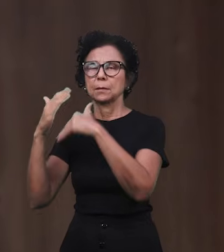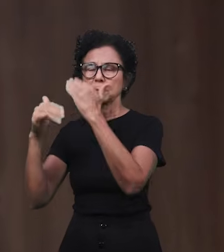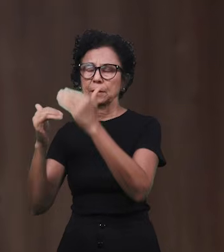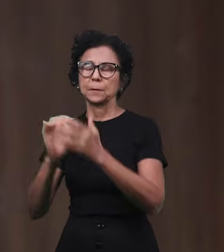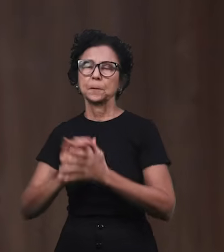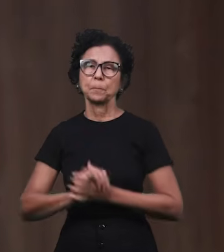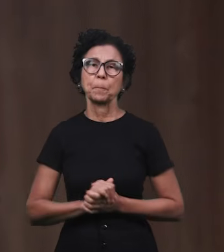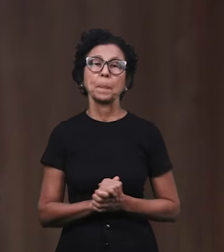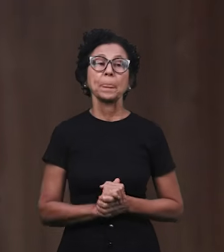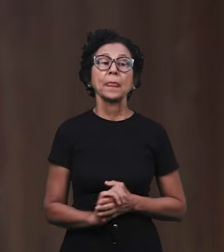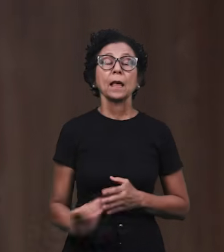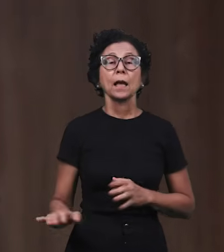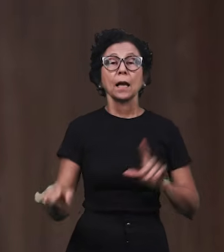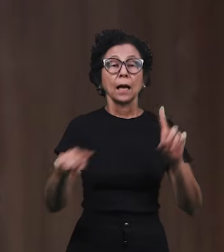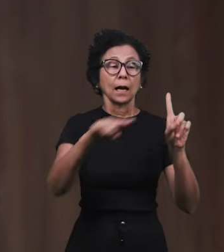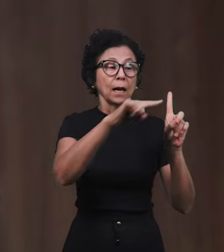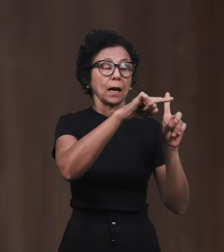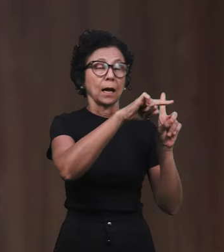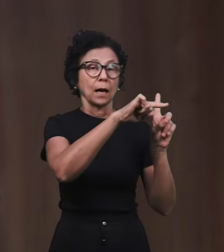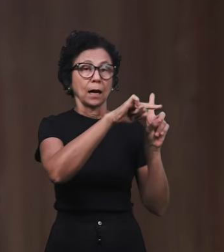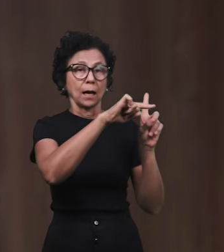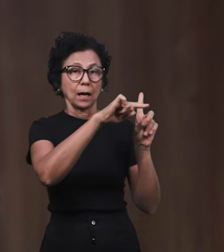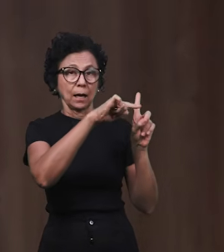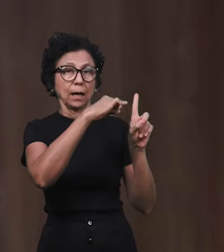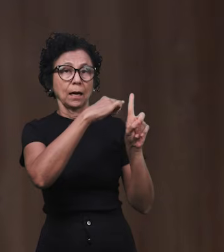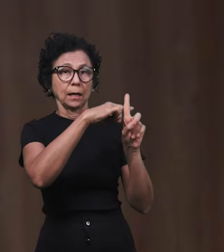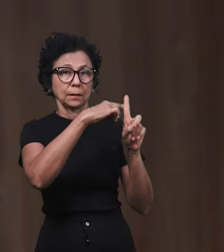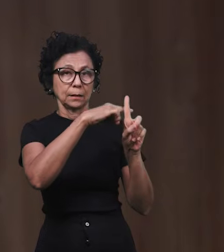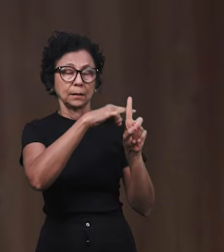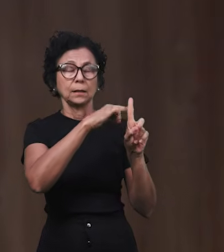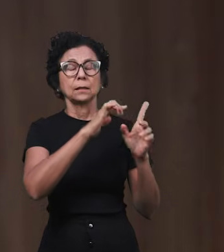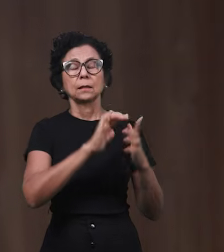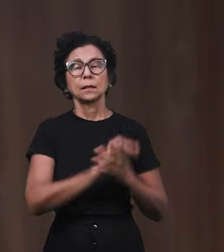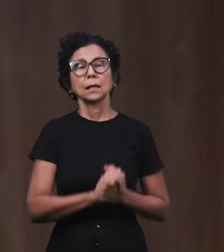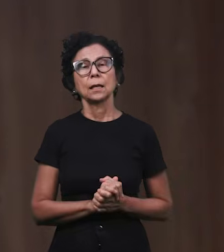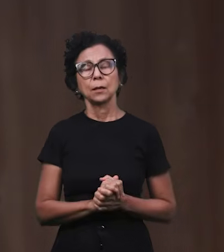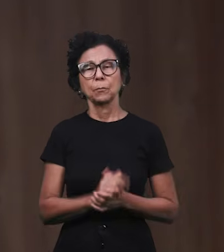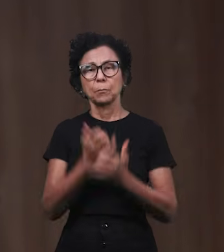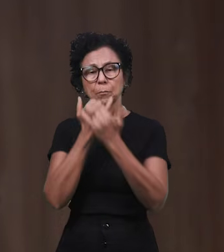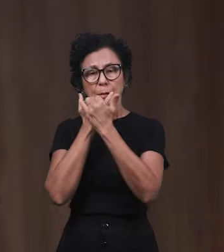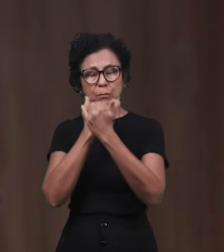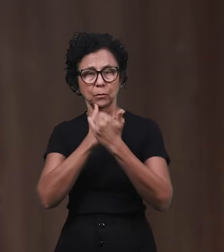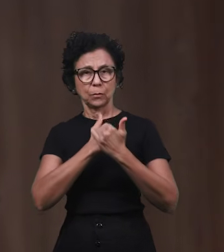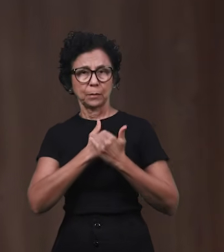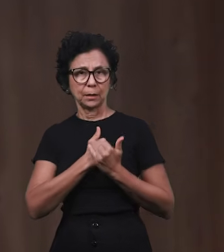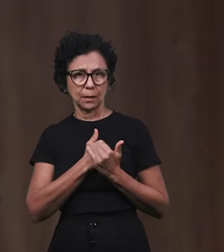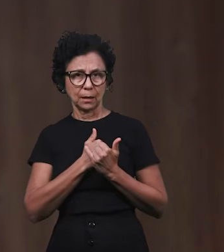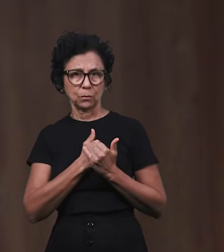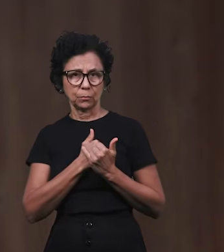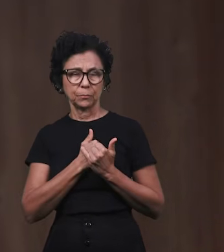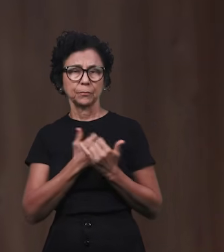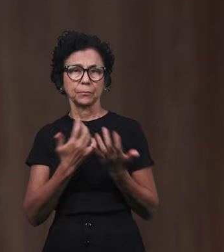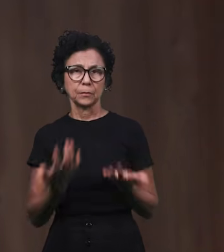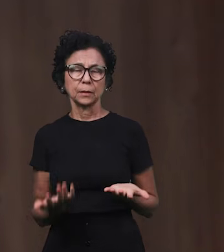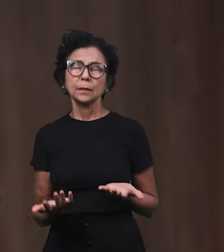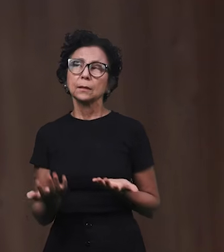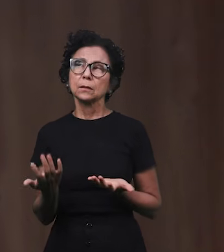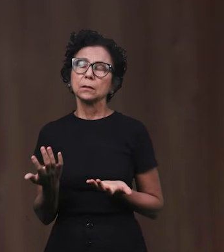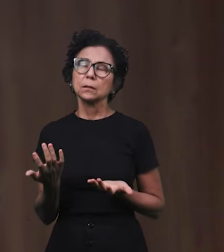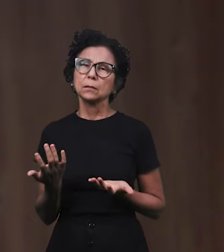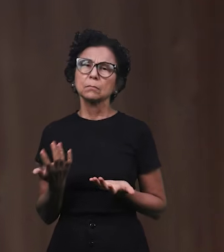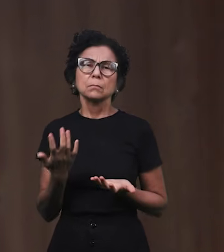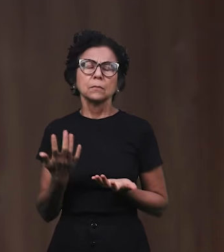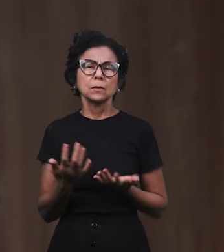Calvário contra a impureza e o pecado. Agora a gente trazendo para um louvor, uma possível interpretação, nós conseguimos ver que